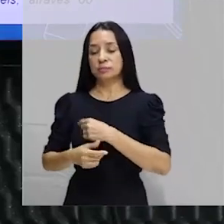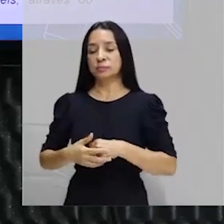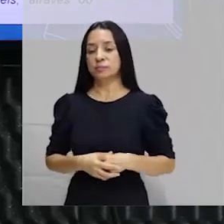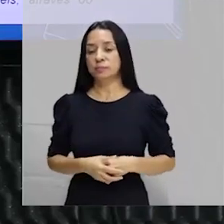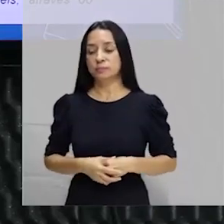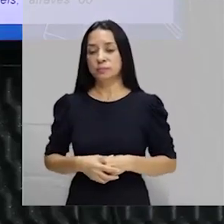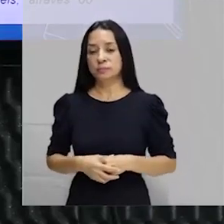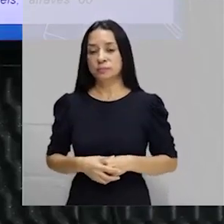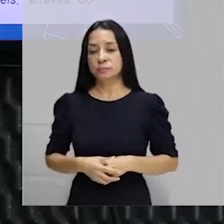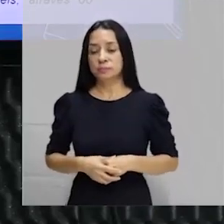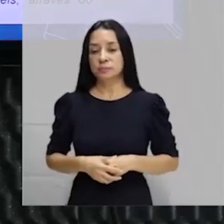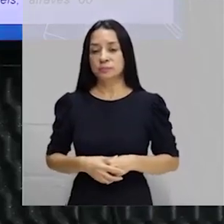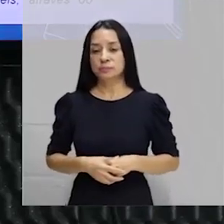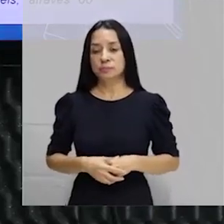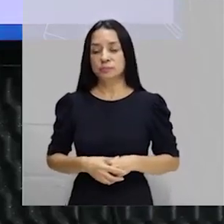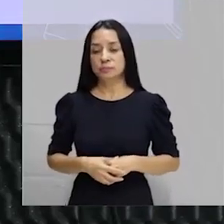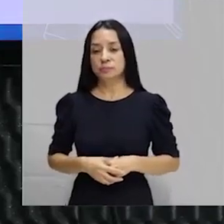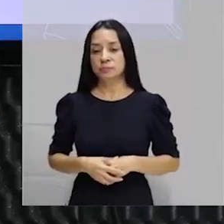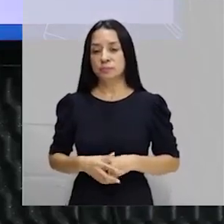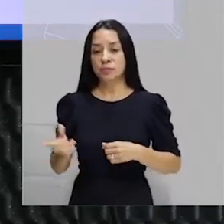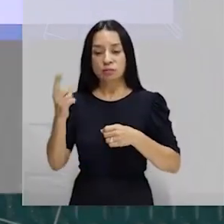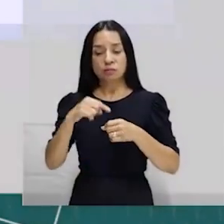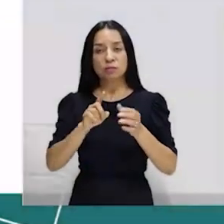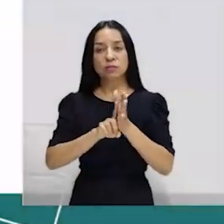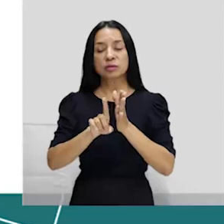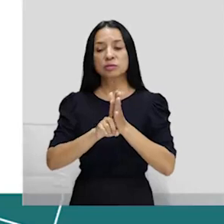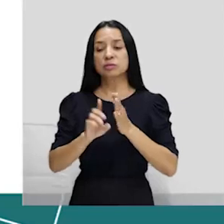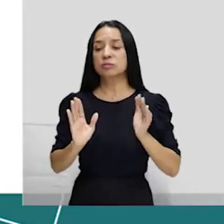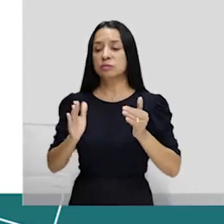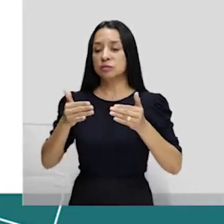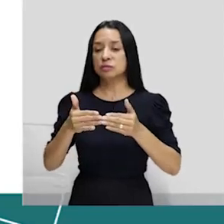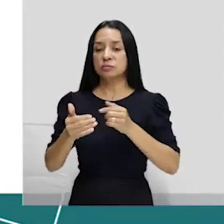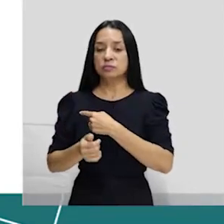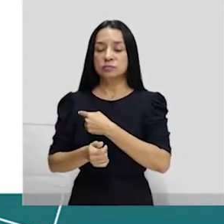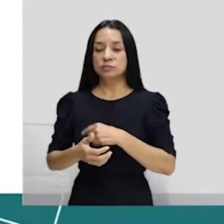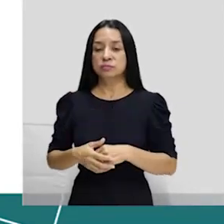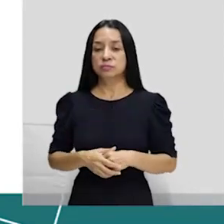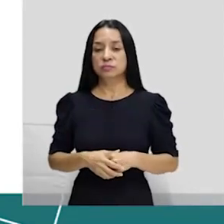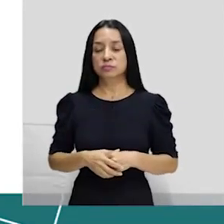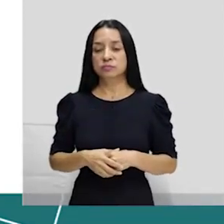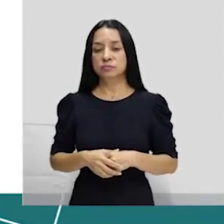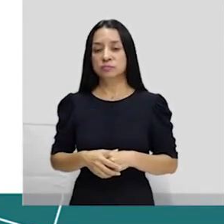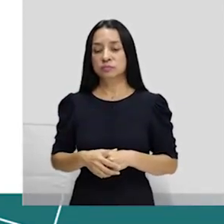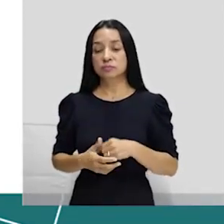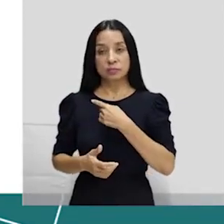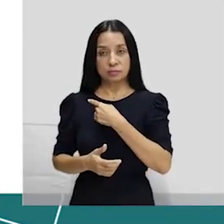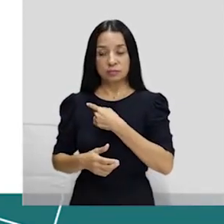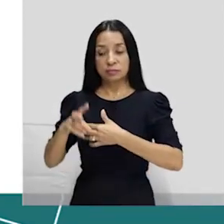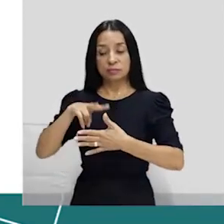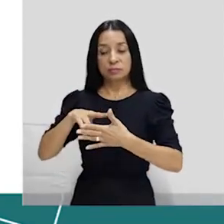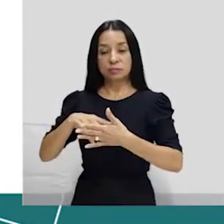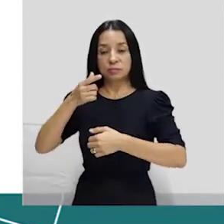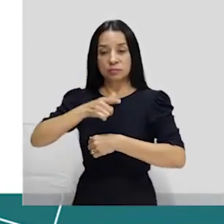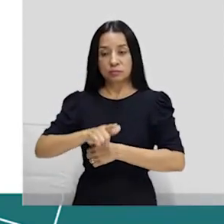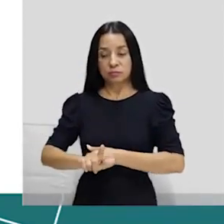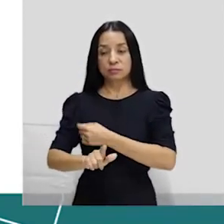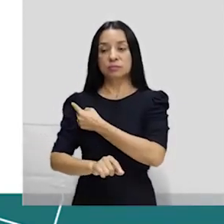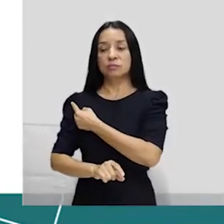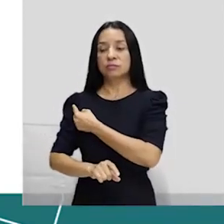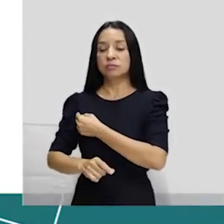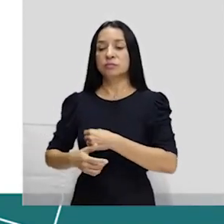de organizar esses cidadãos, de organizar essa sociedade. E o Estado, galera, tá? Ele vai exercer